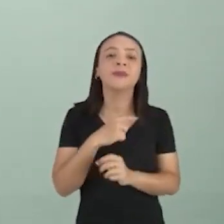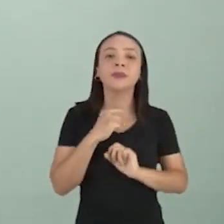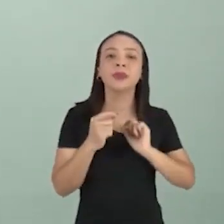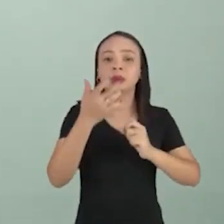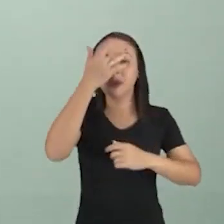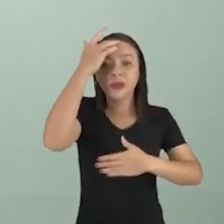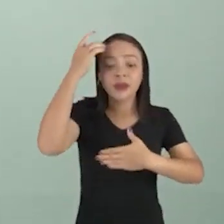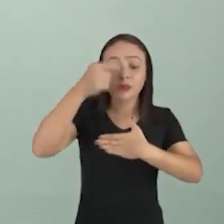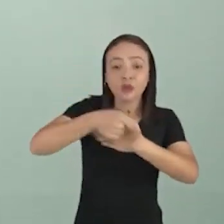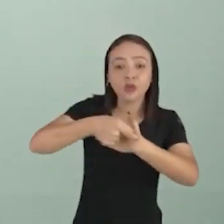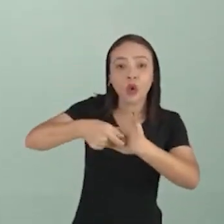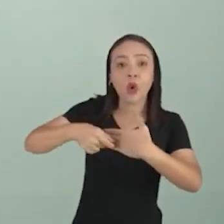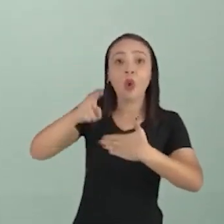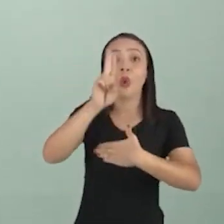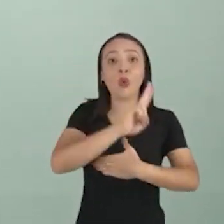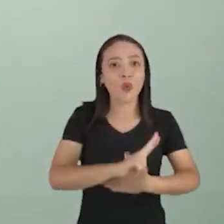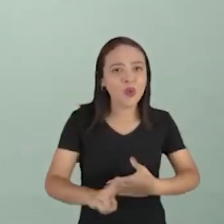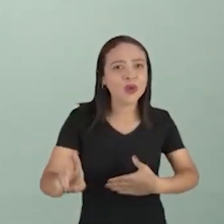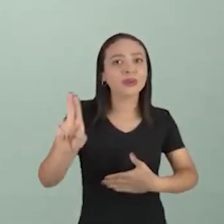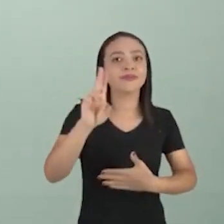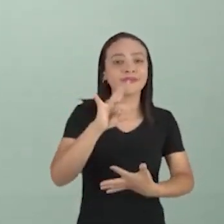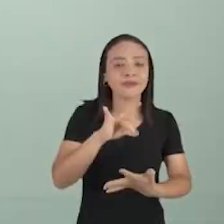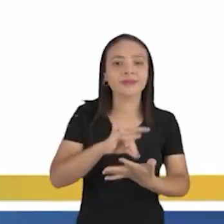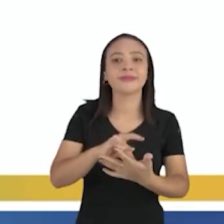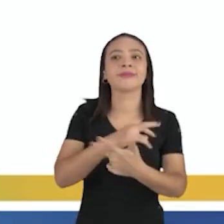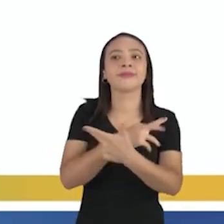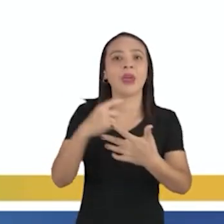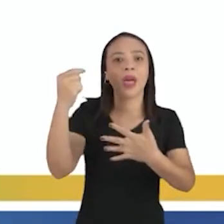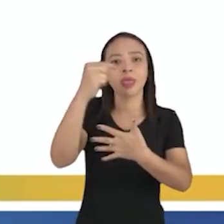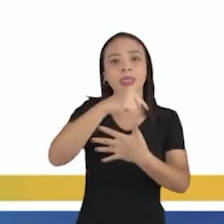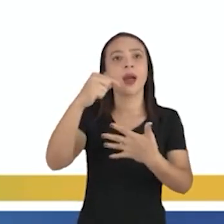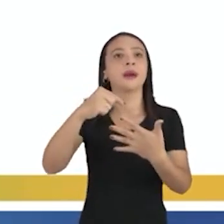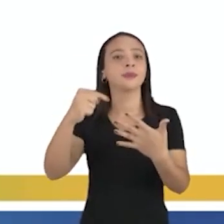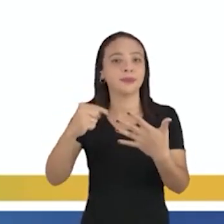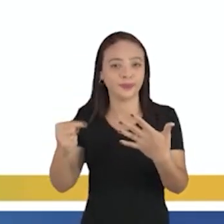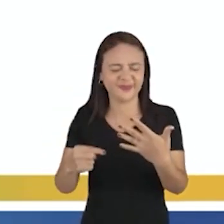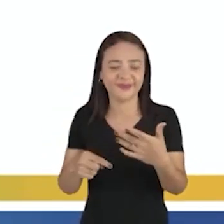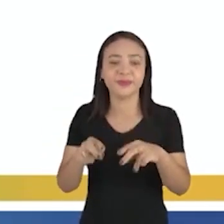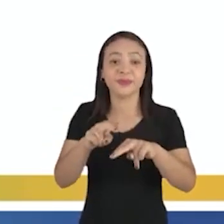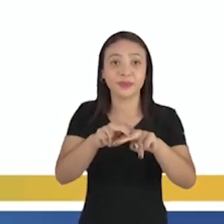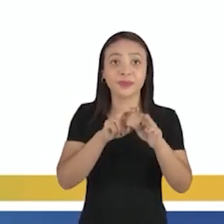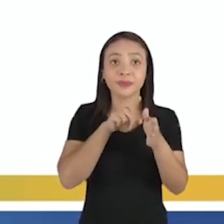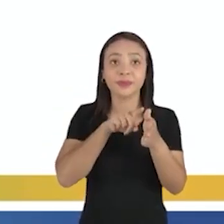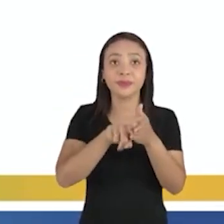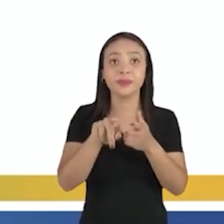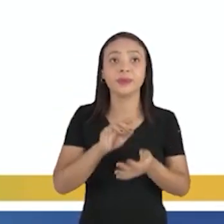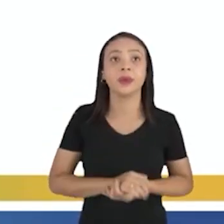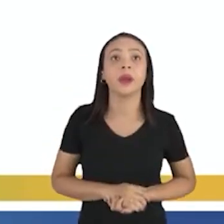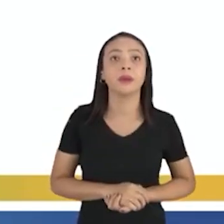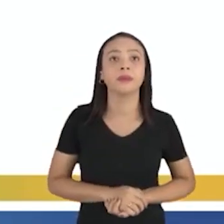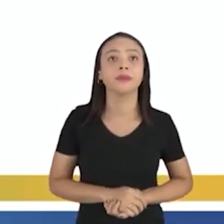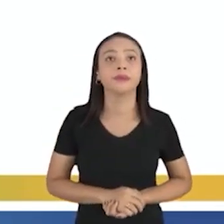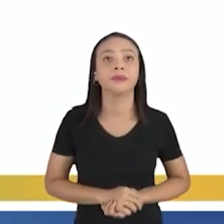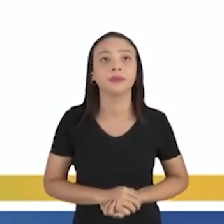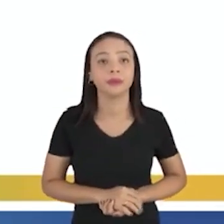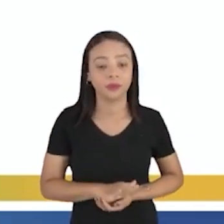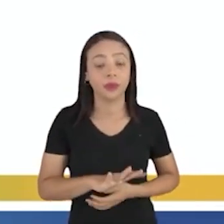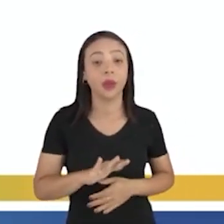autora usa e abusa desses elementos. E aí ele vai perguntar, quanto